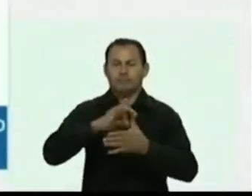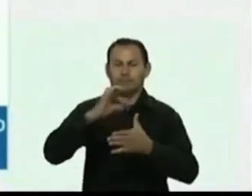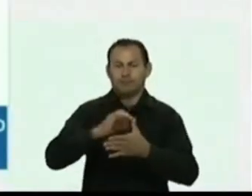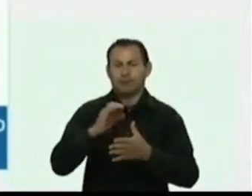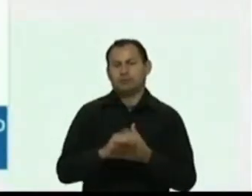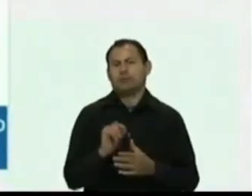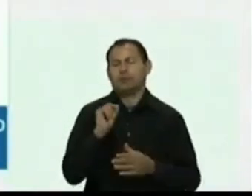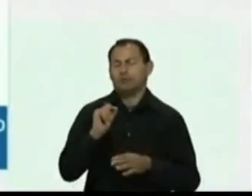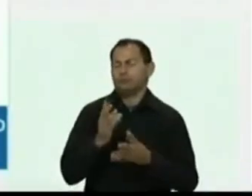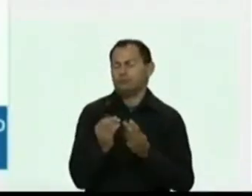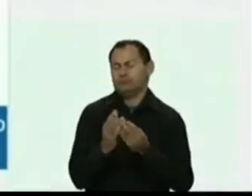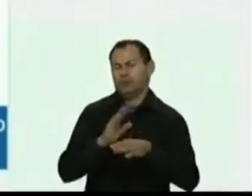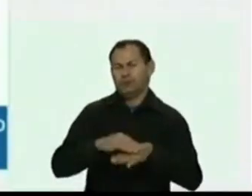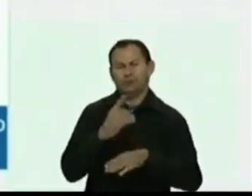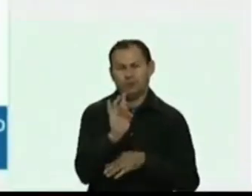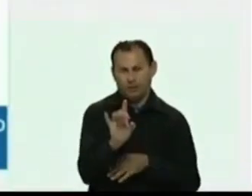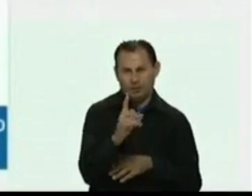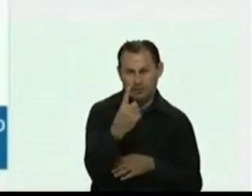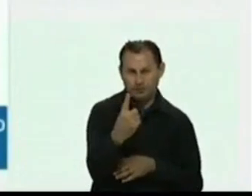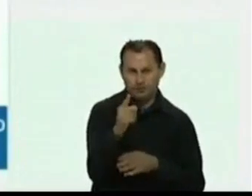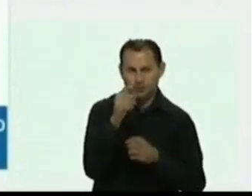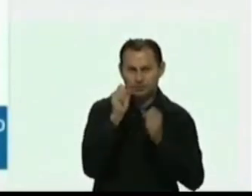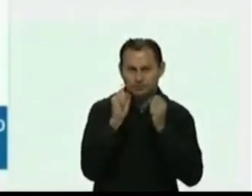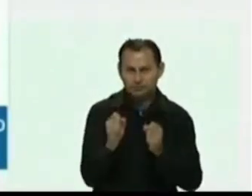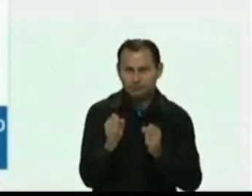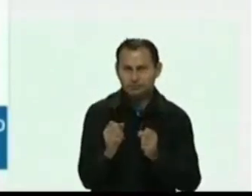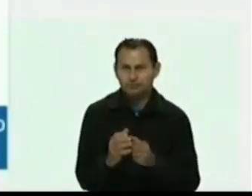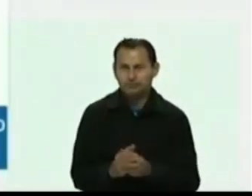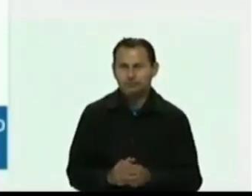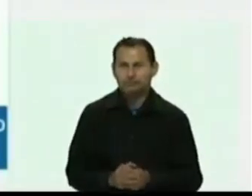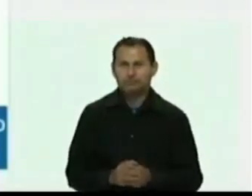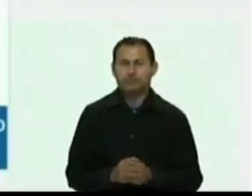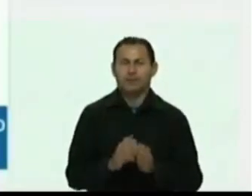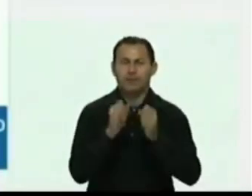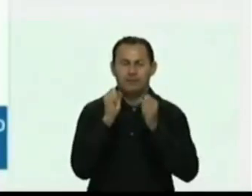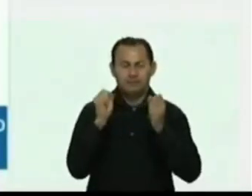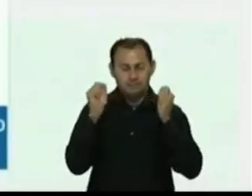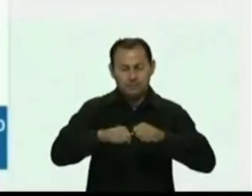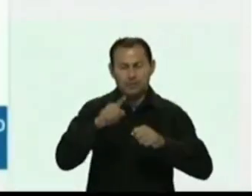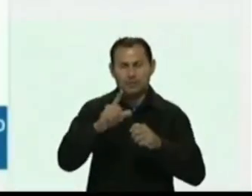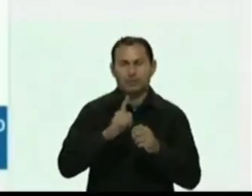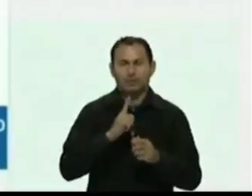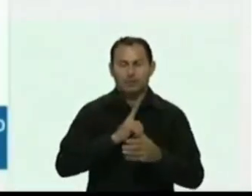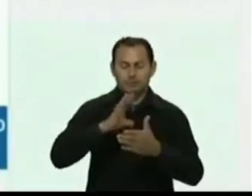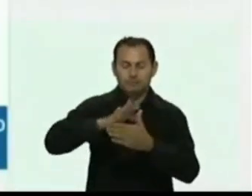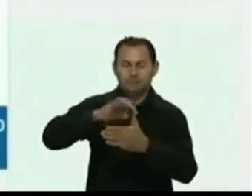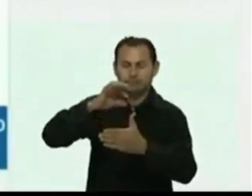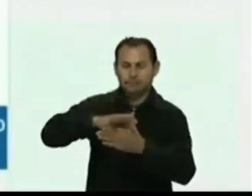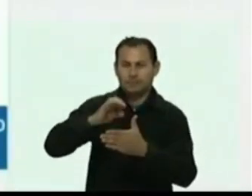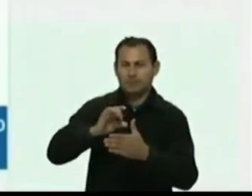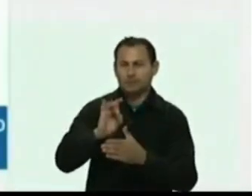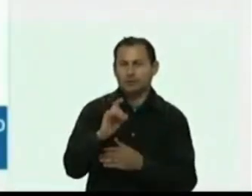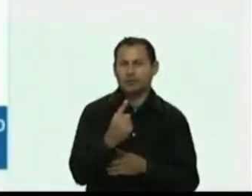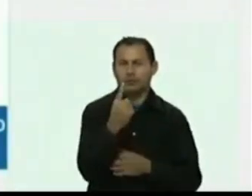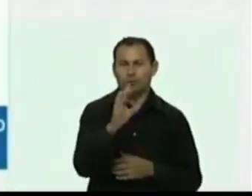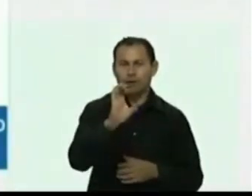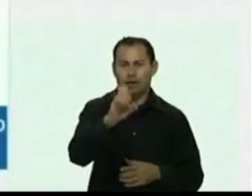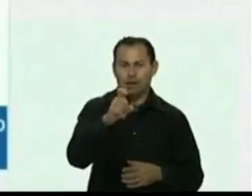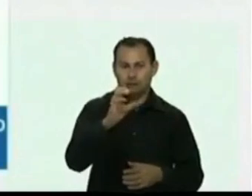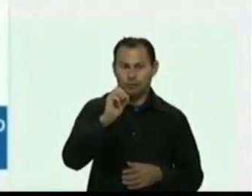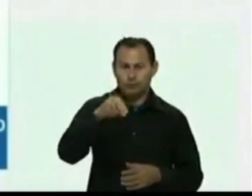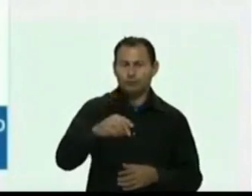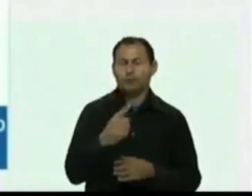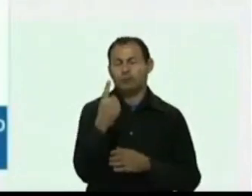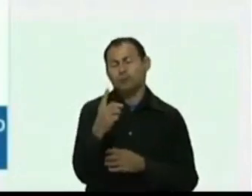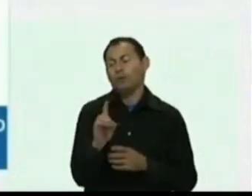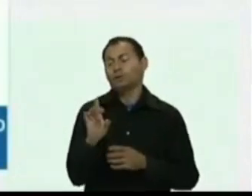por exemplo. Então, você poderia, potencialmente, você pode ter uma proteína só com o exon 1, outra só